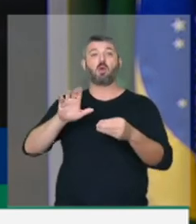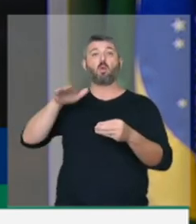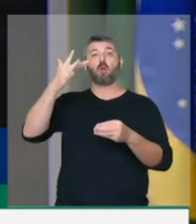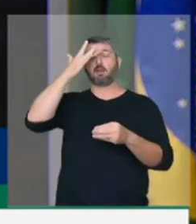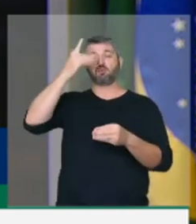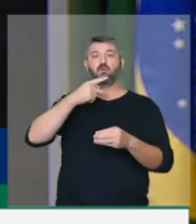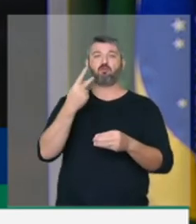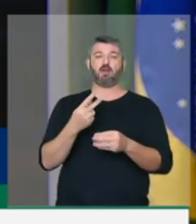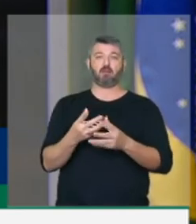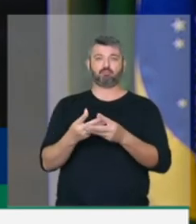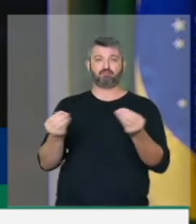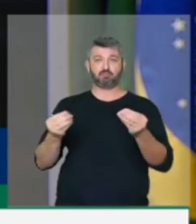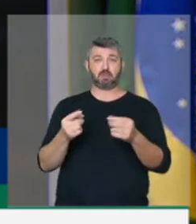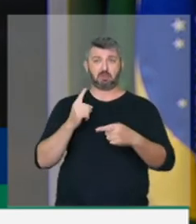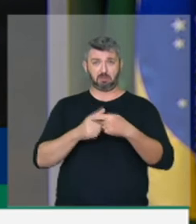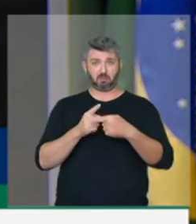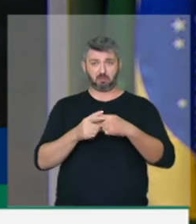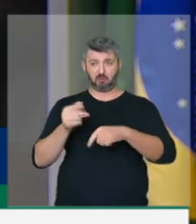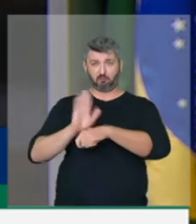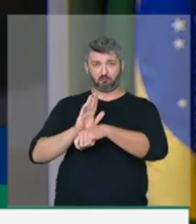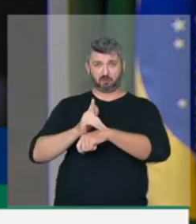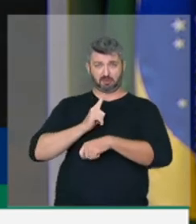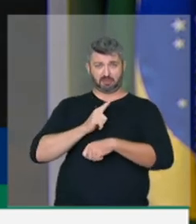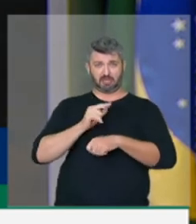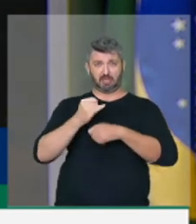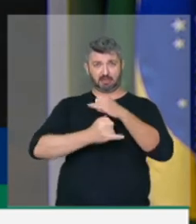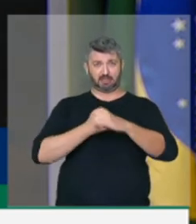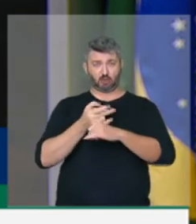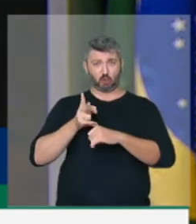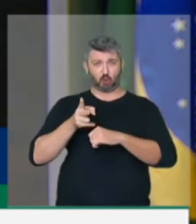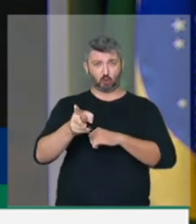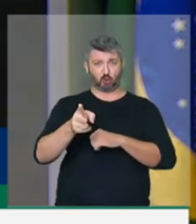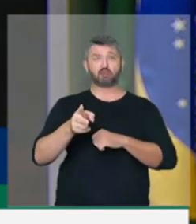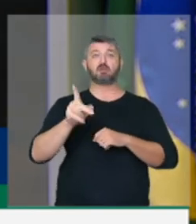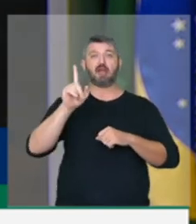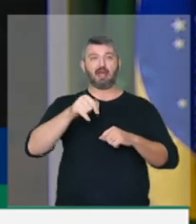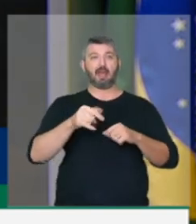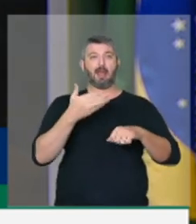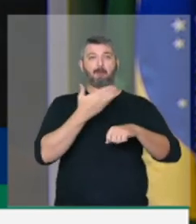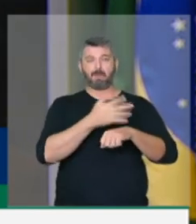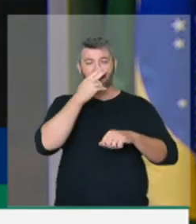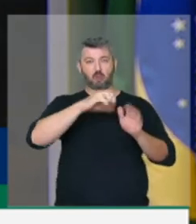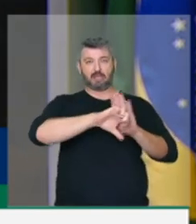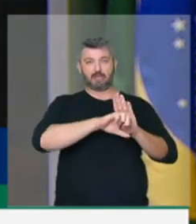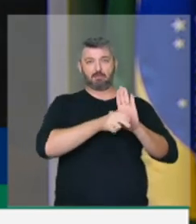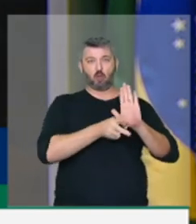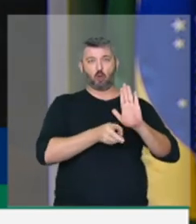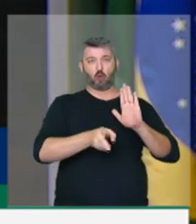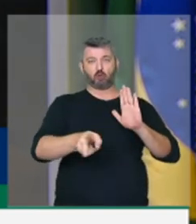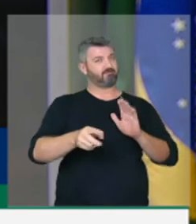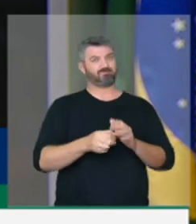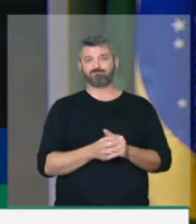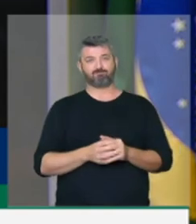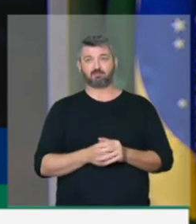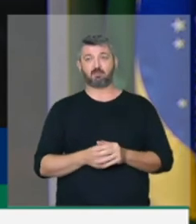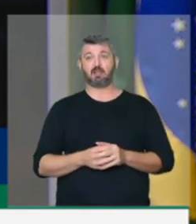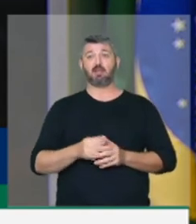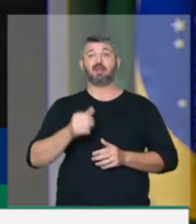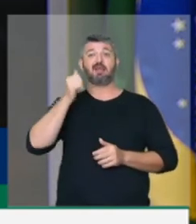pessoa fala. Não é porque um vídeo está no ar que há uma continuidade na prática do crime. A doutora Tameia